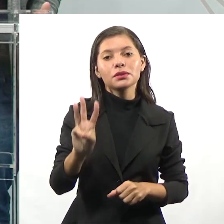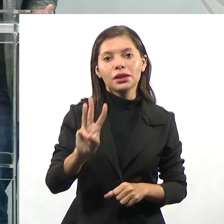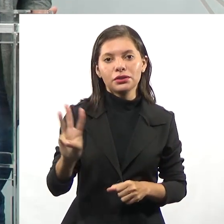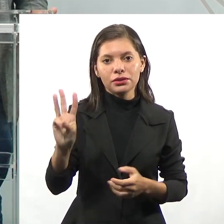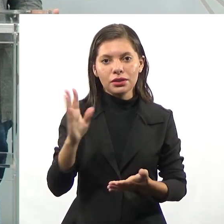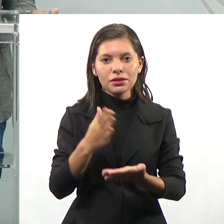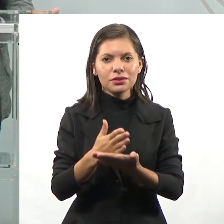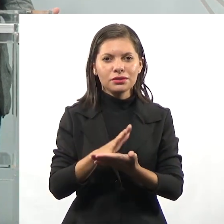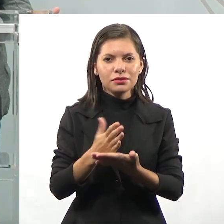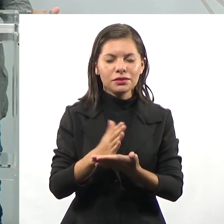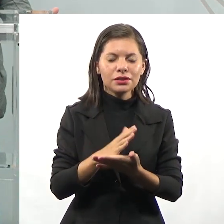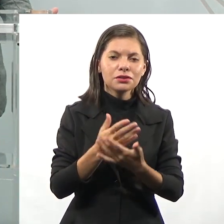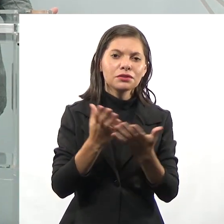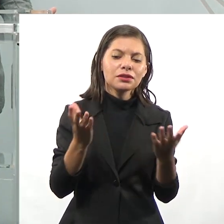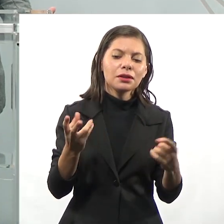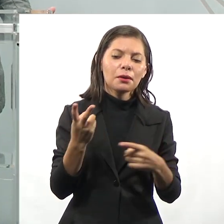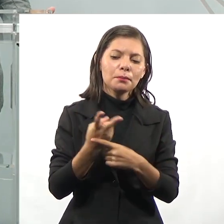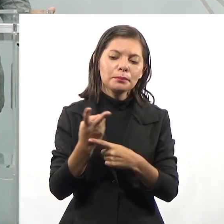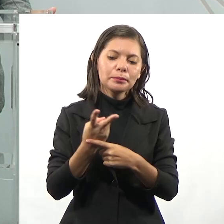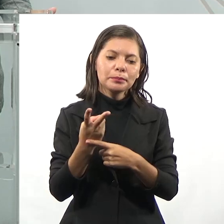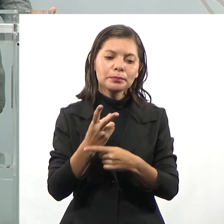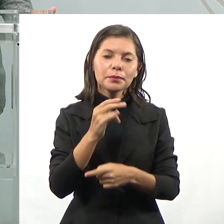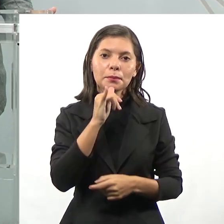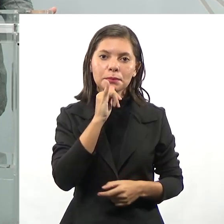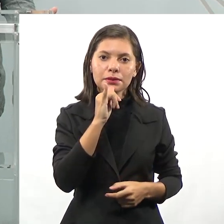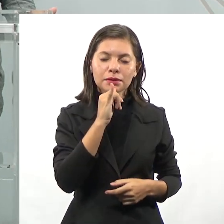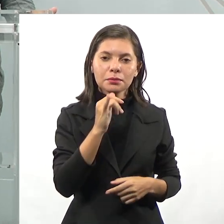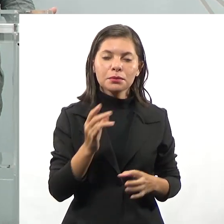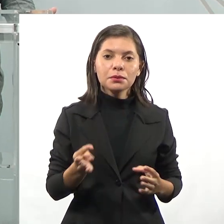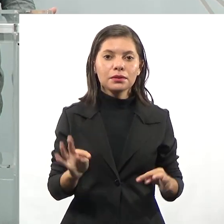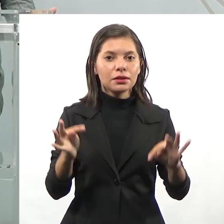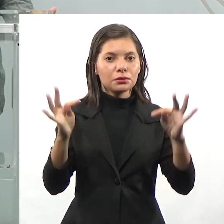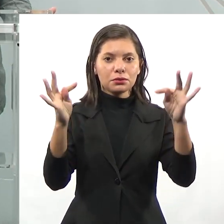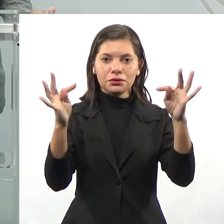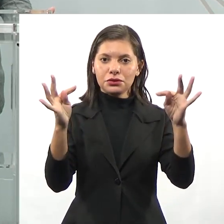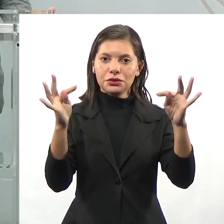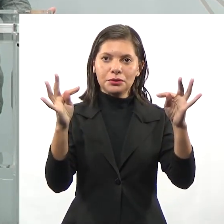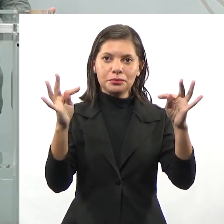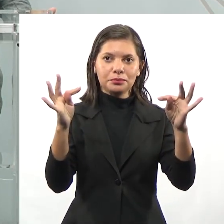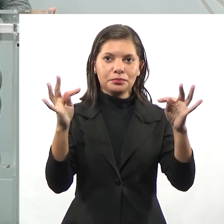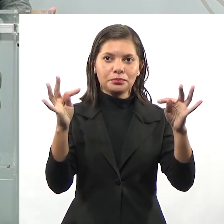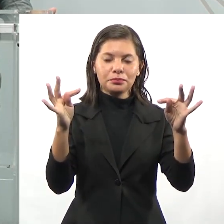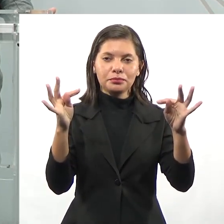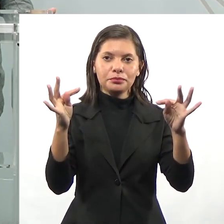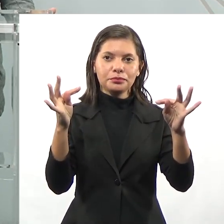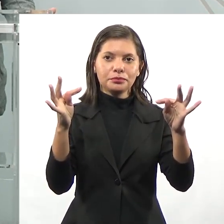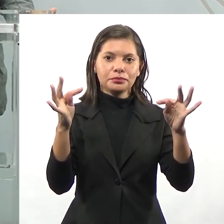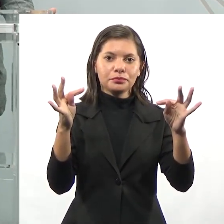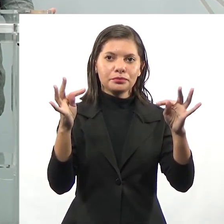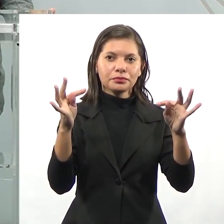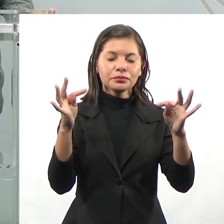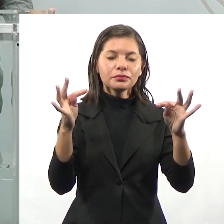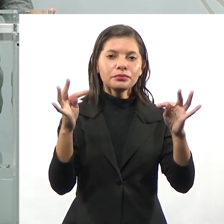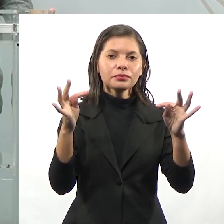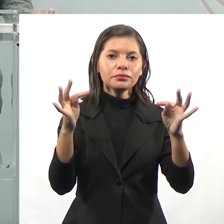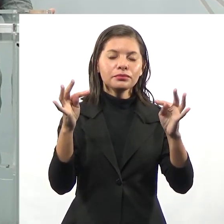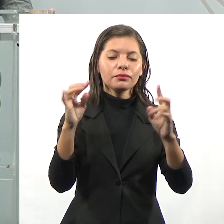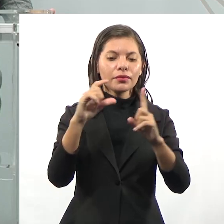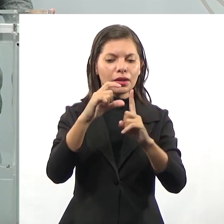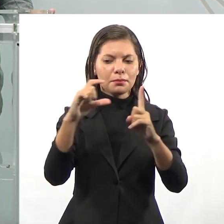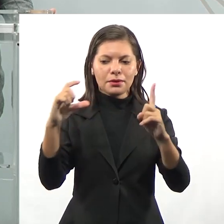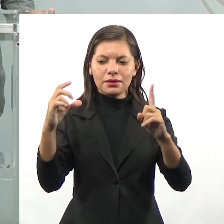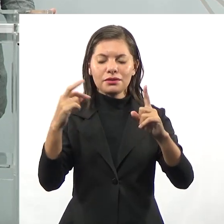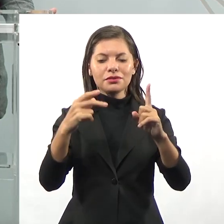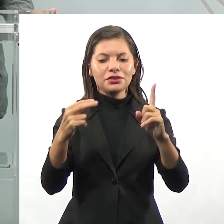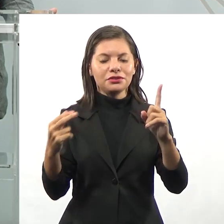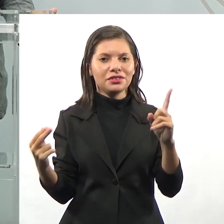Às vezes você pesquisa, por exemplo, tecnologia, mas pode estar tecnológico, a grafia